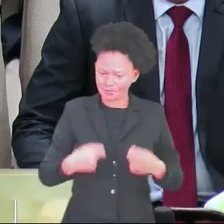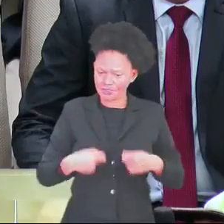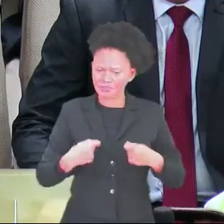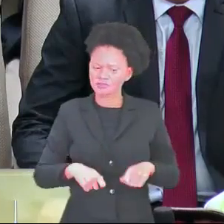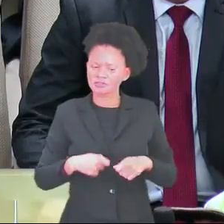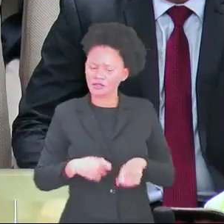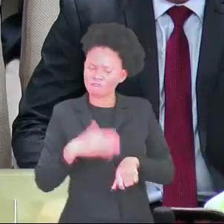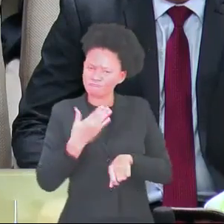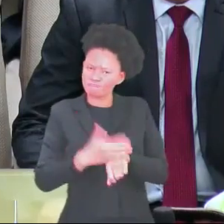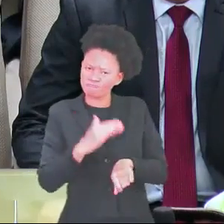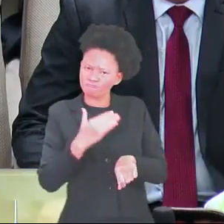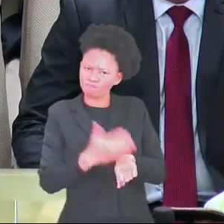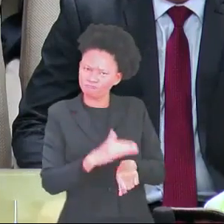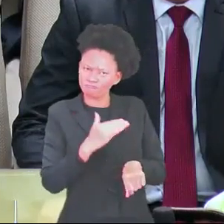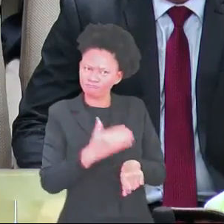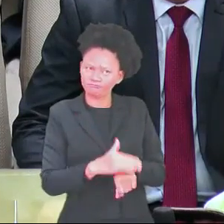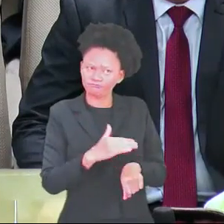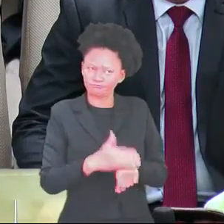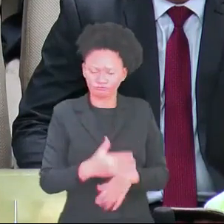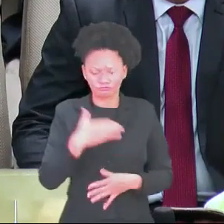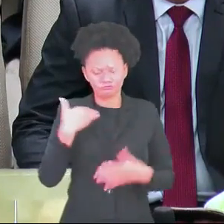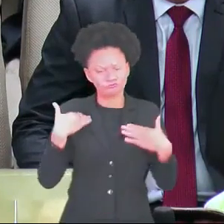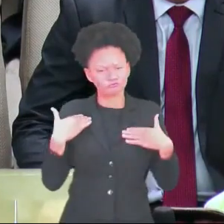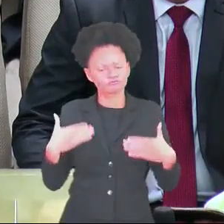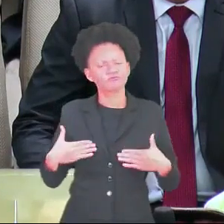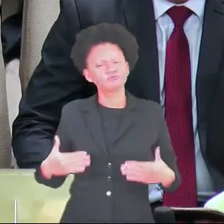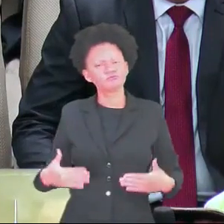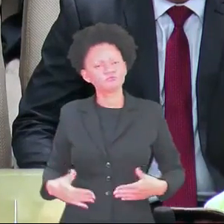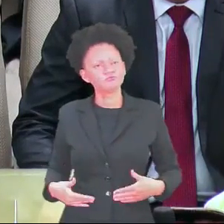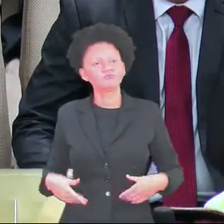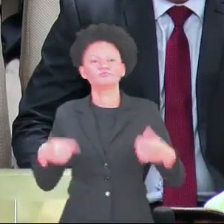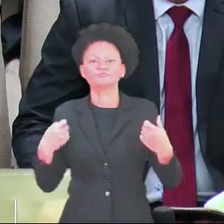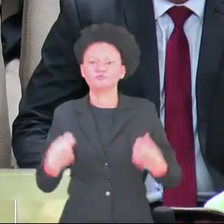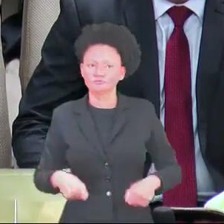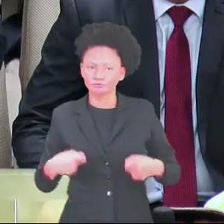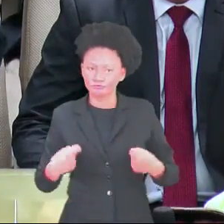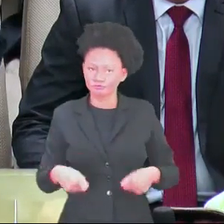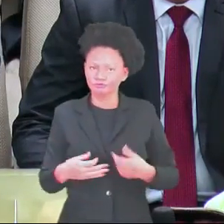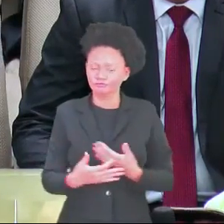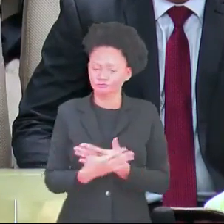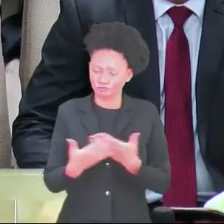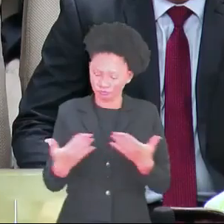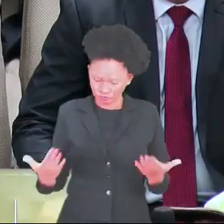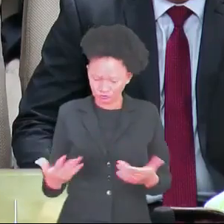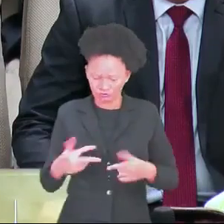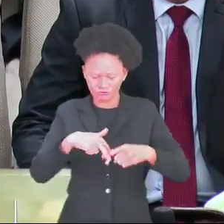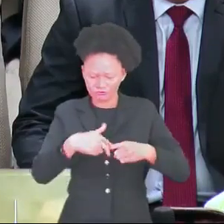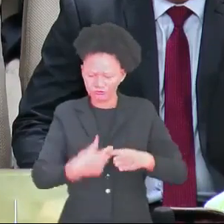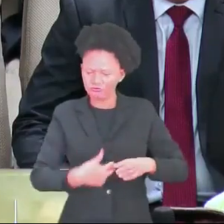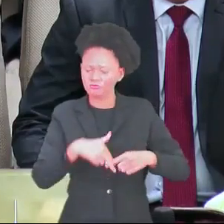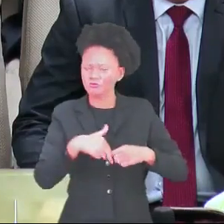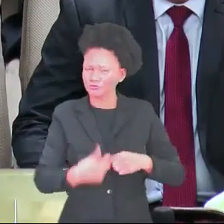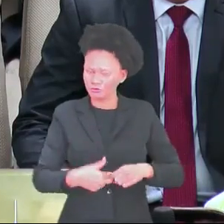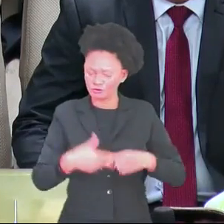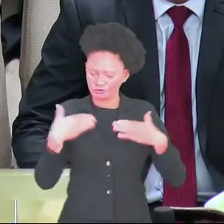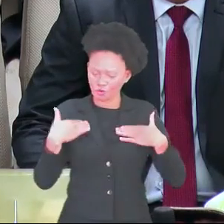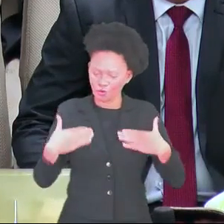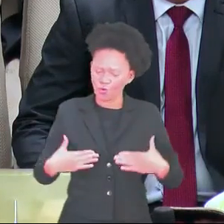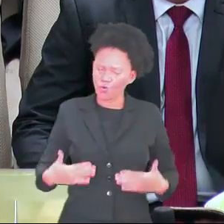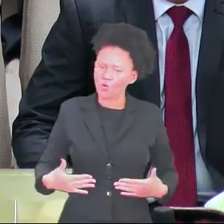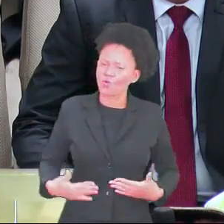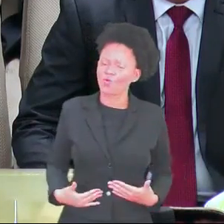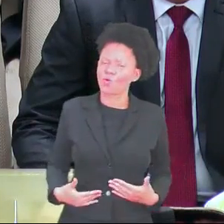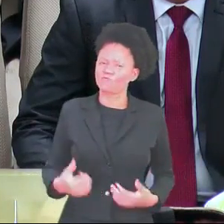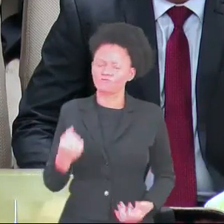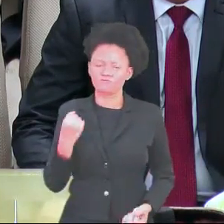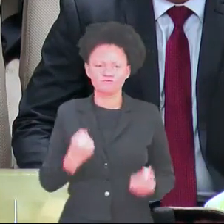disciplinado, se o corpo nosso precisa ser trabalhado para poder manter a sua forma, o seu